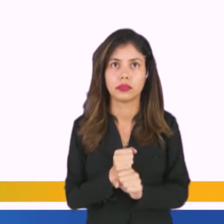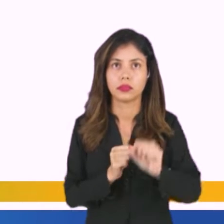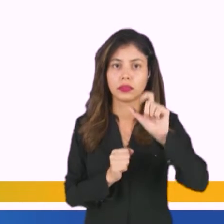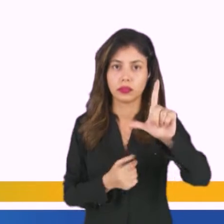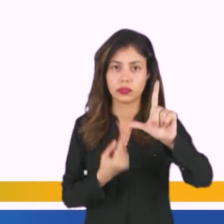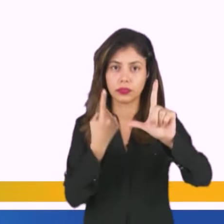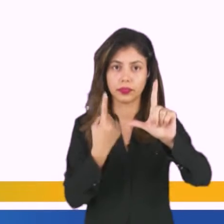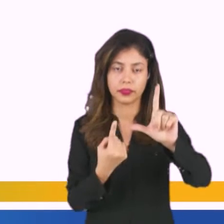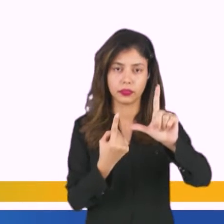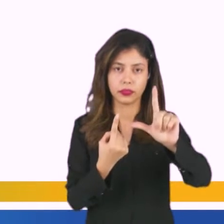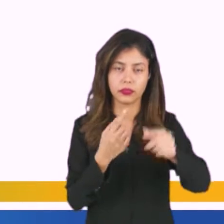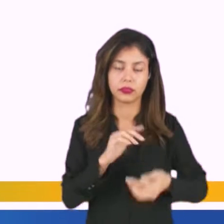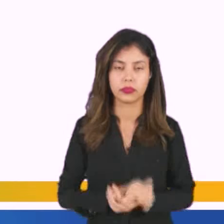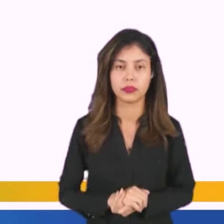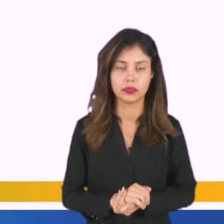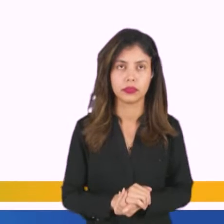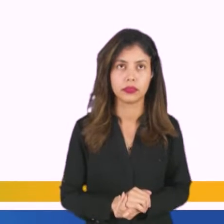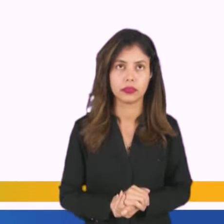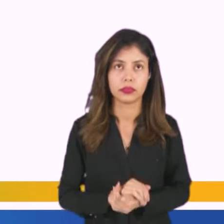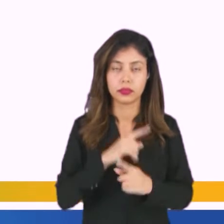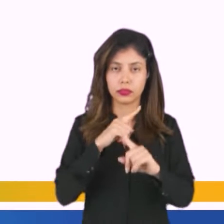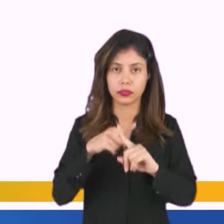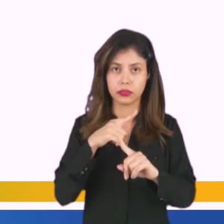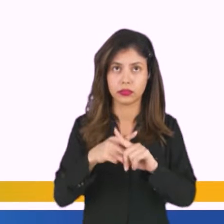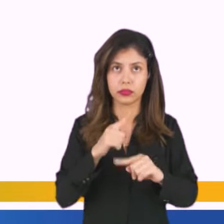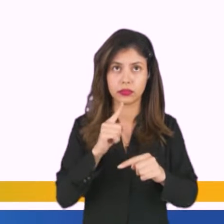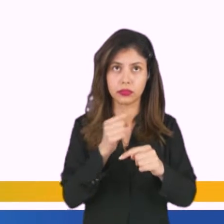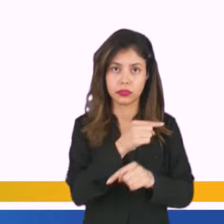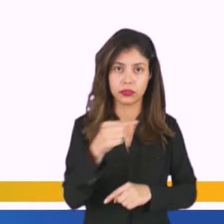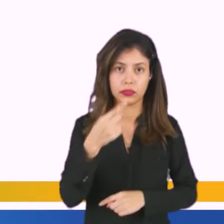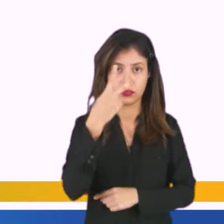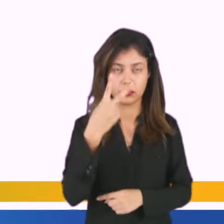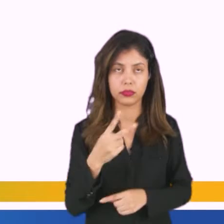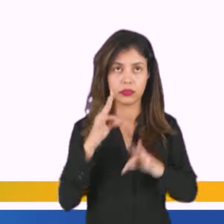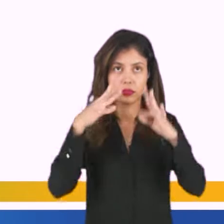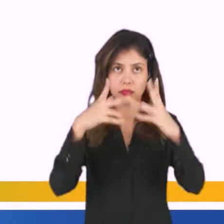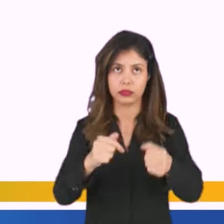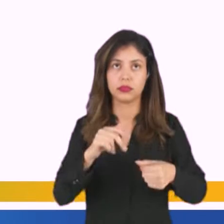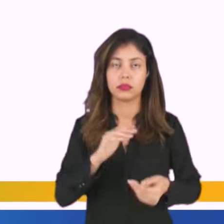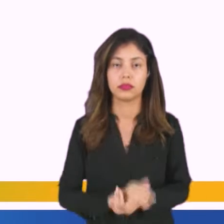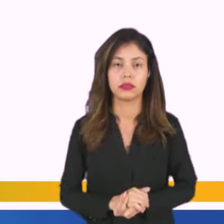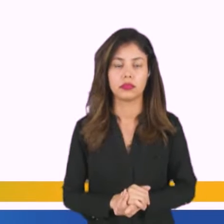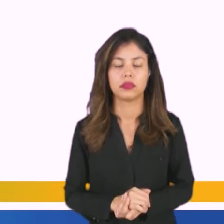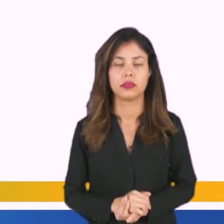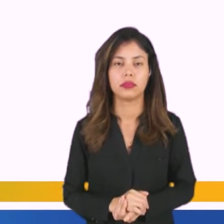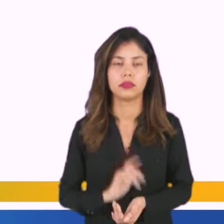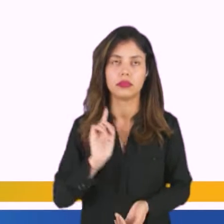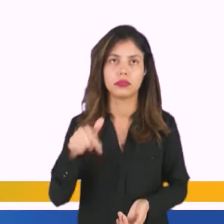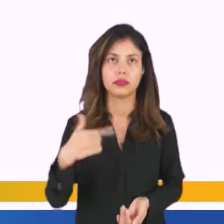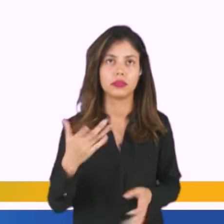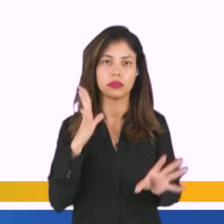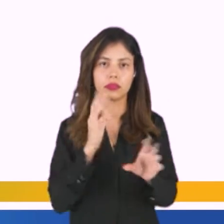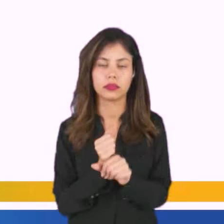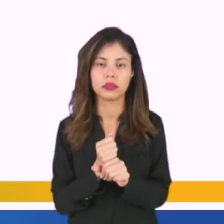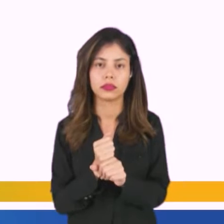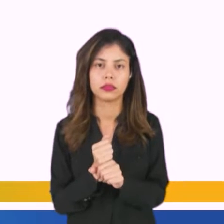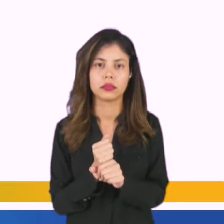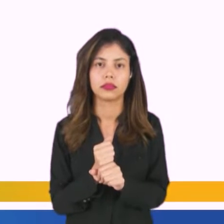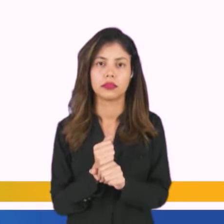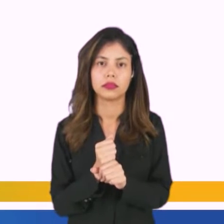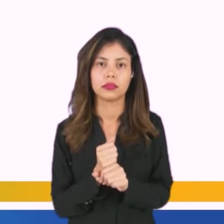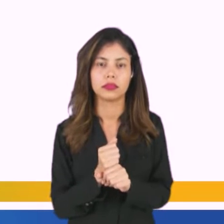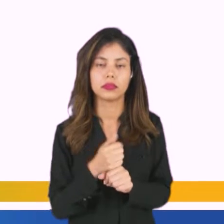a L1, que é a equação 1, multiplicar por menos 2, toda ela, e depois vamos